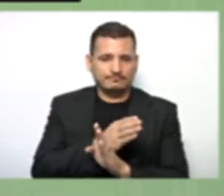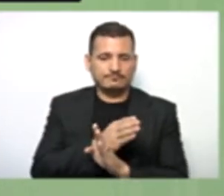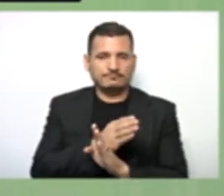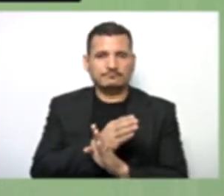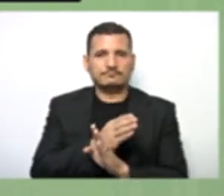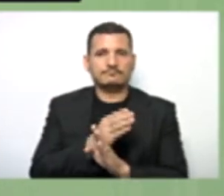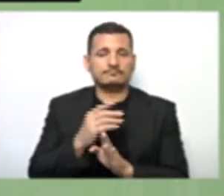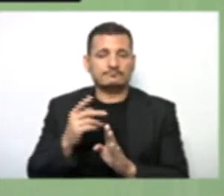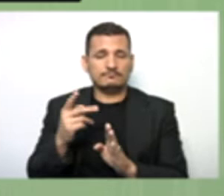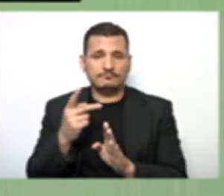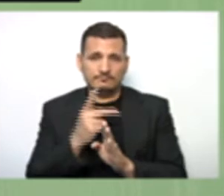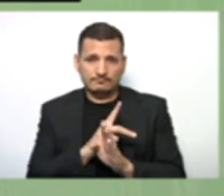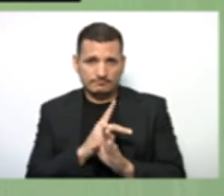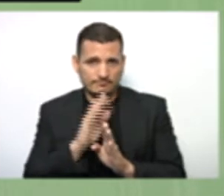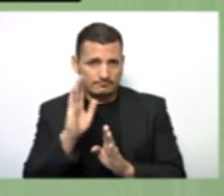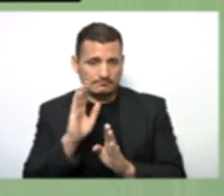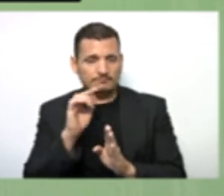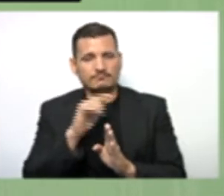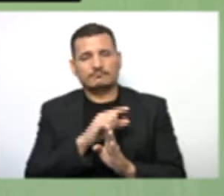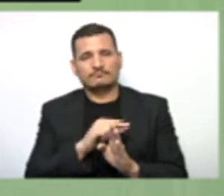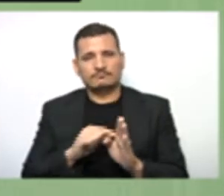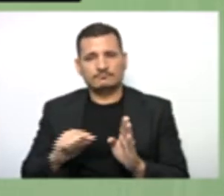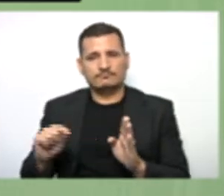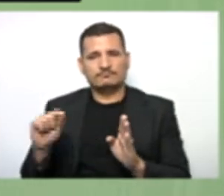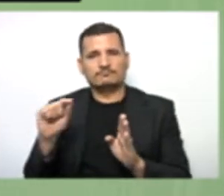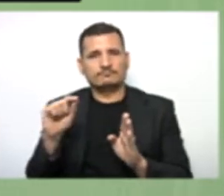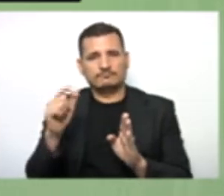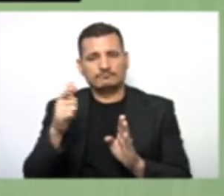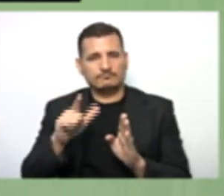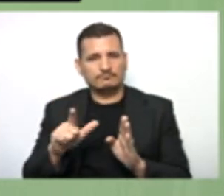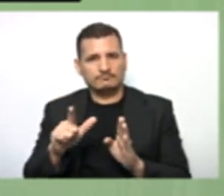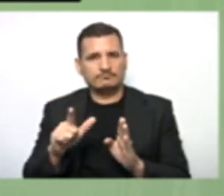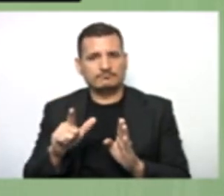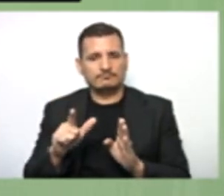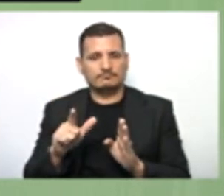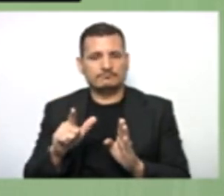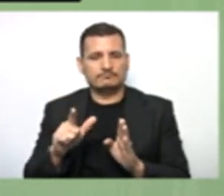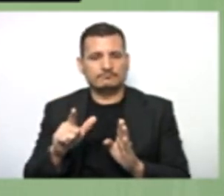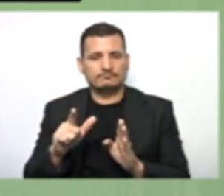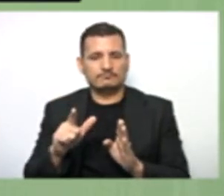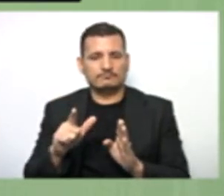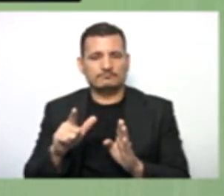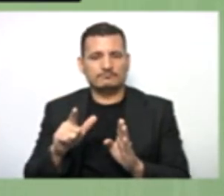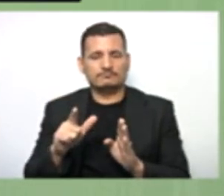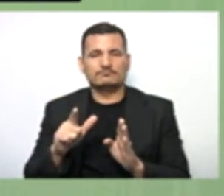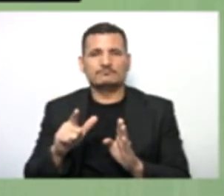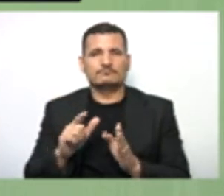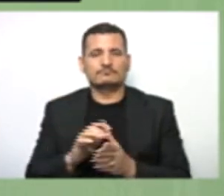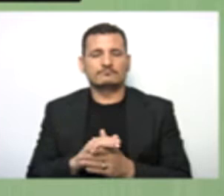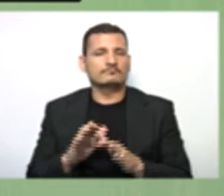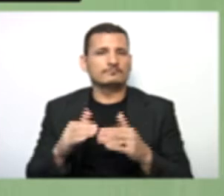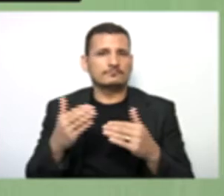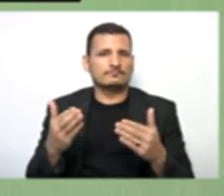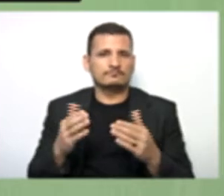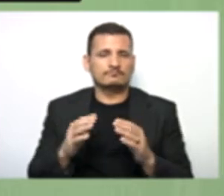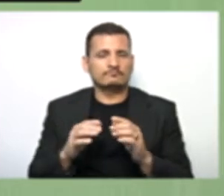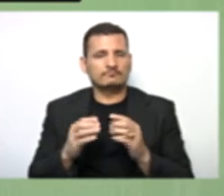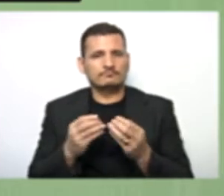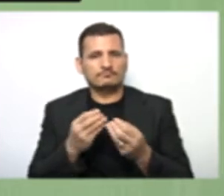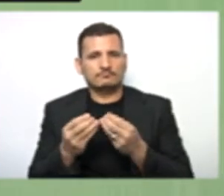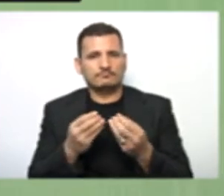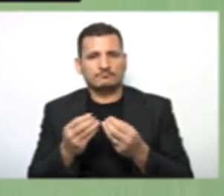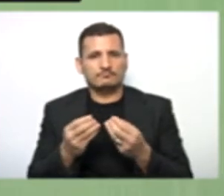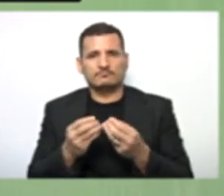vez, a gente volta a conversar, vamos dizer assim, né? Então, especialmente assim. Então,